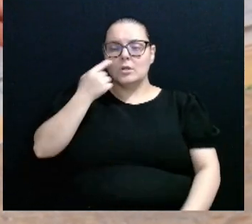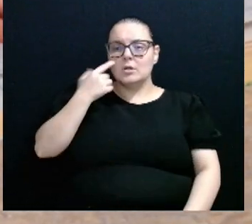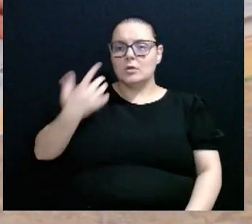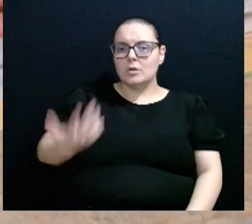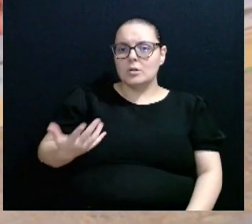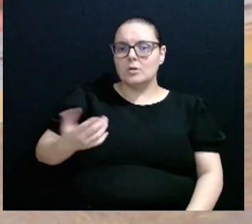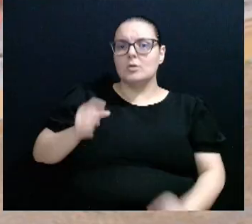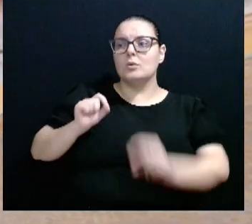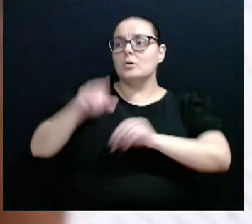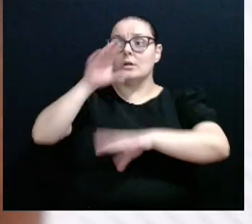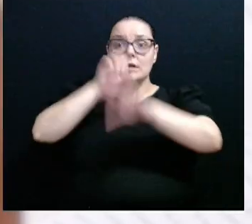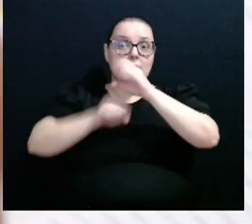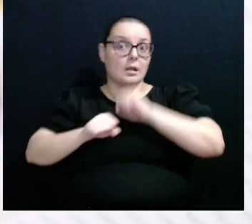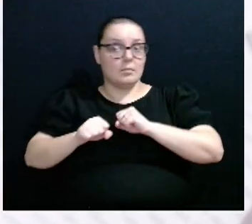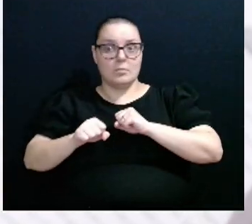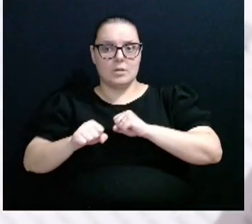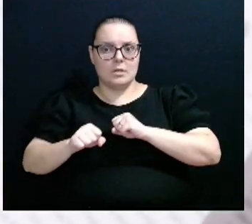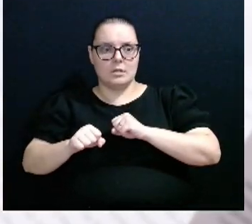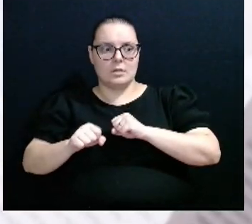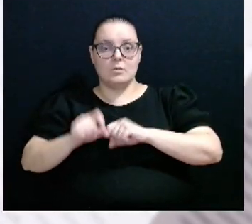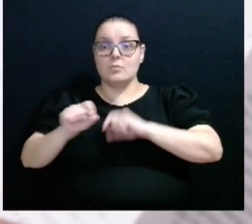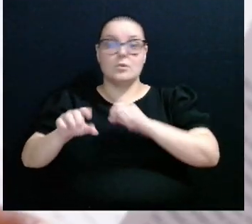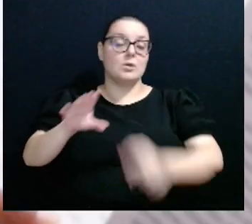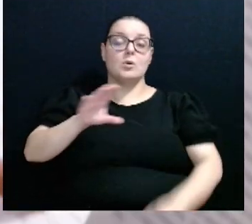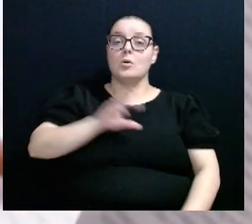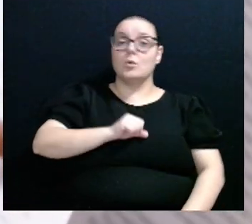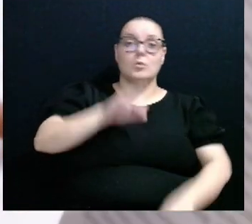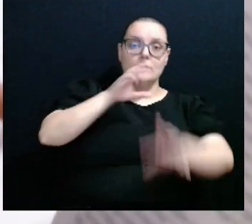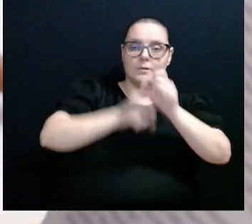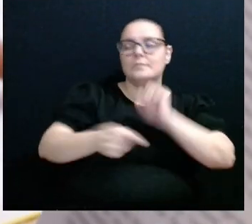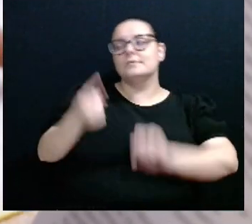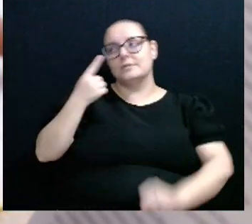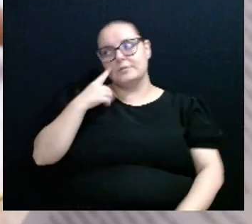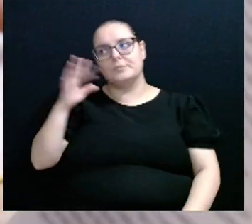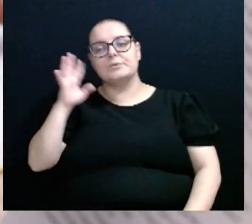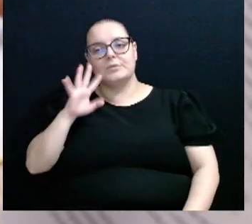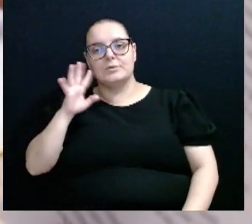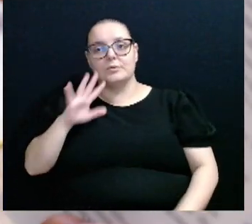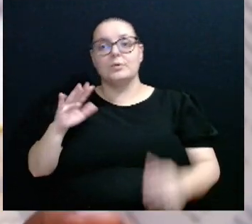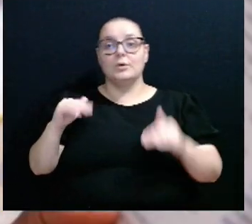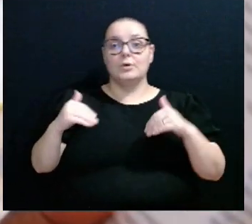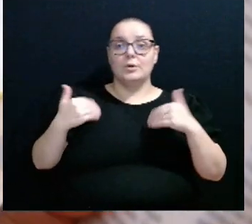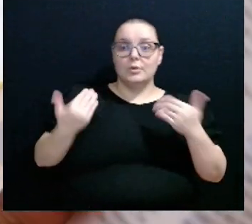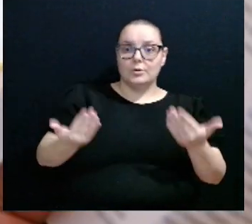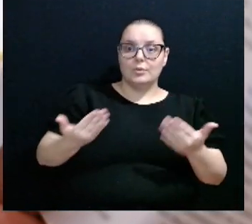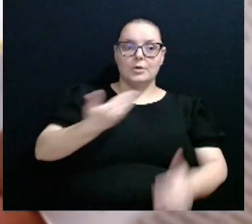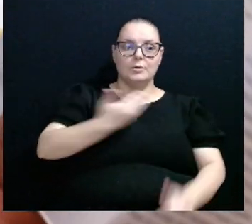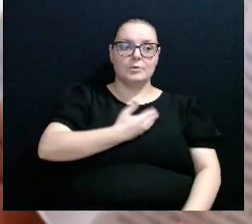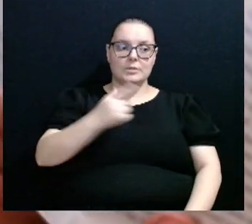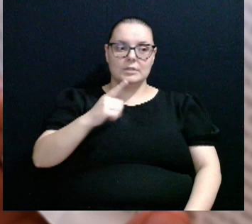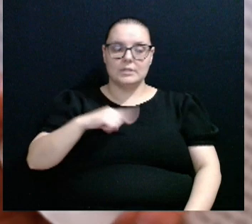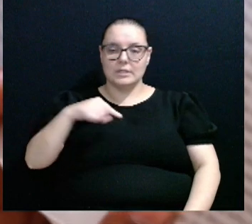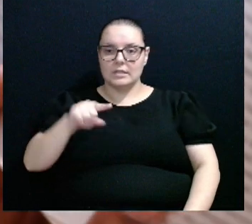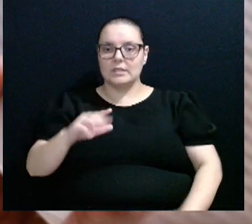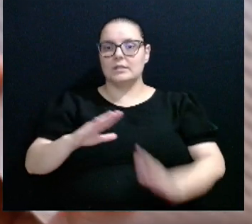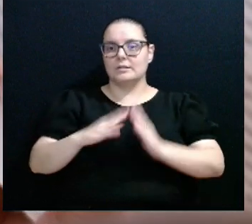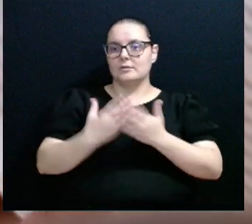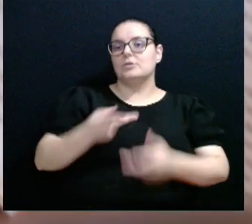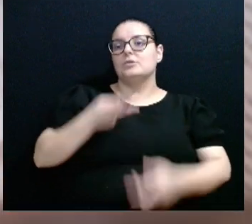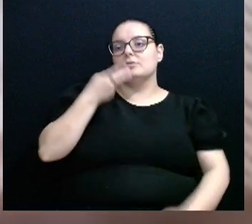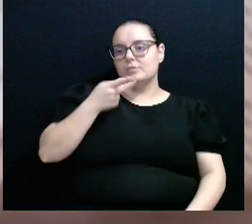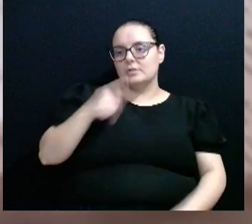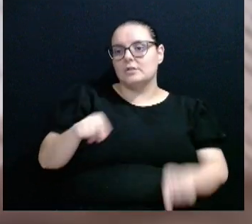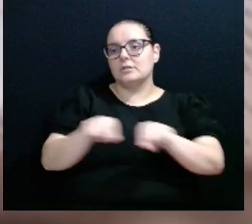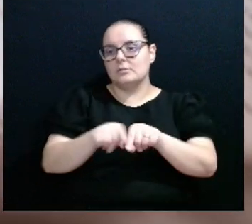de aprender? Então ela vai te falar, você viu que legal? Qual amigo que você tem lá na escola? Ela vai também contar para você. Então você